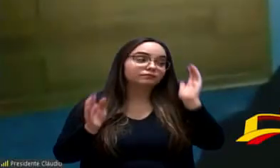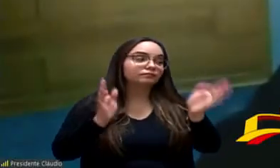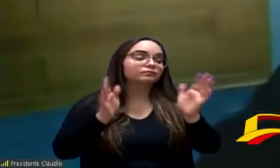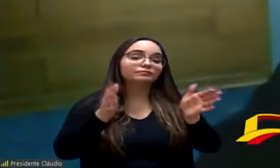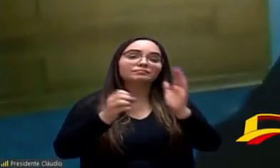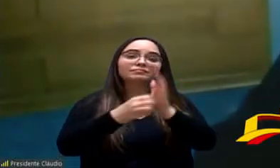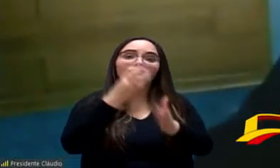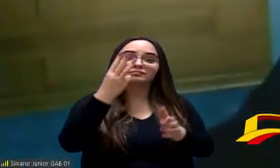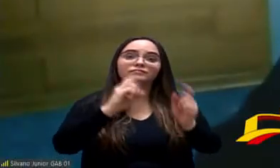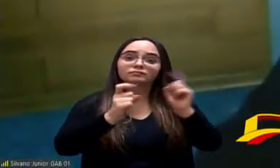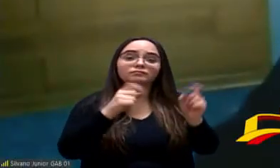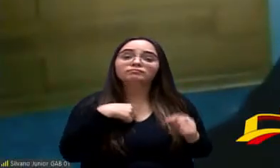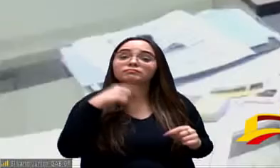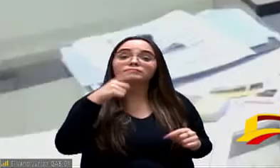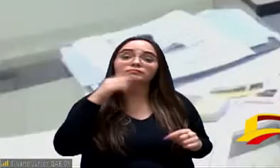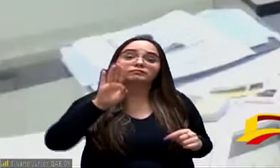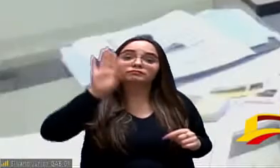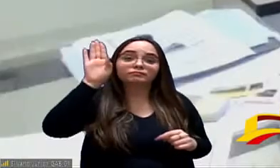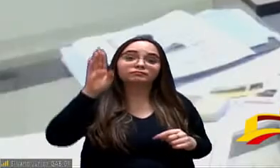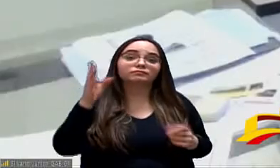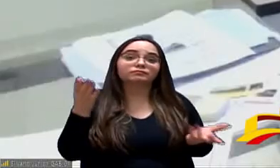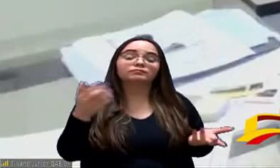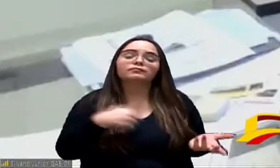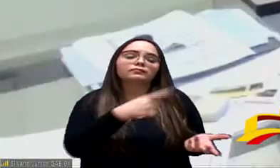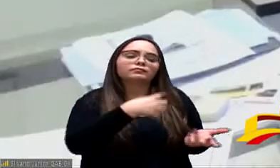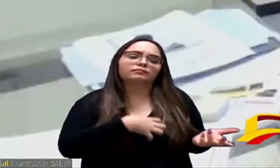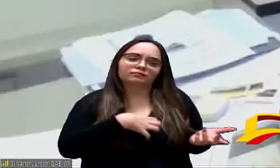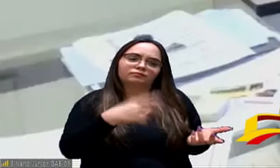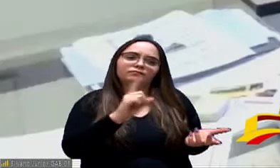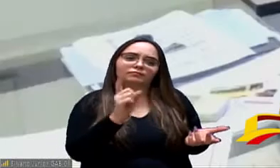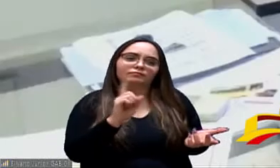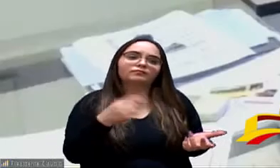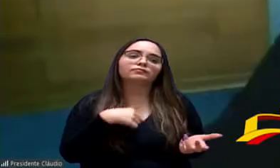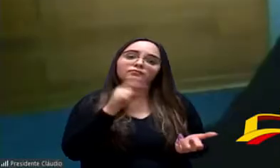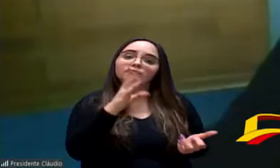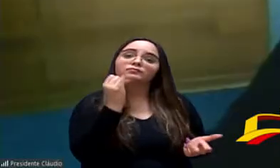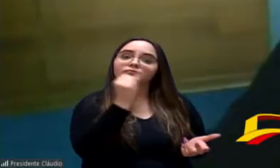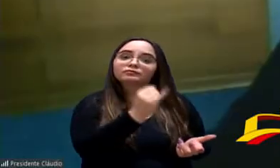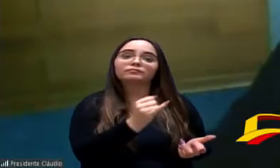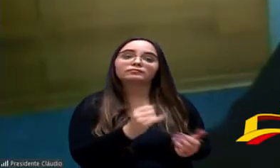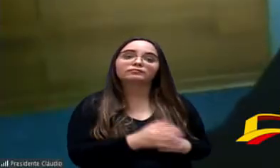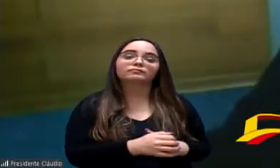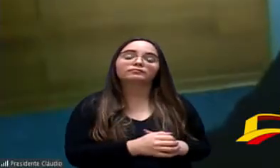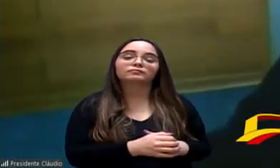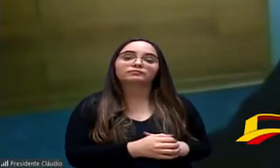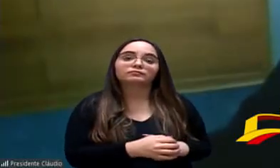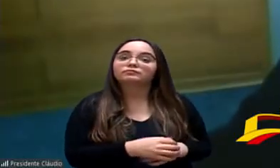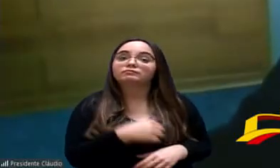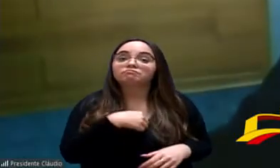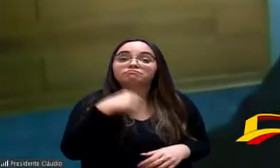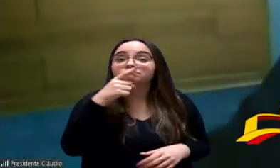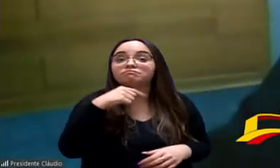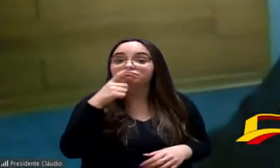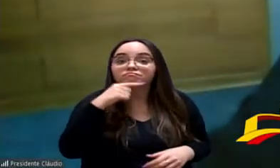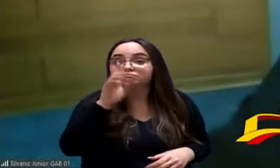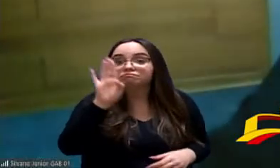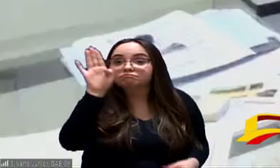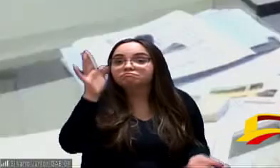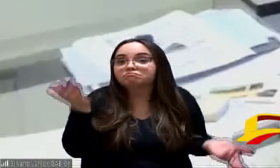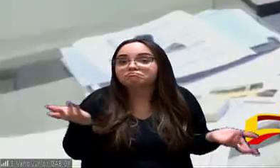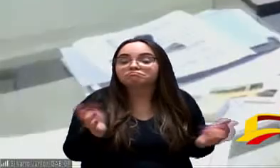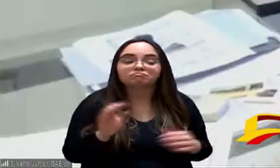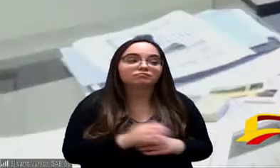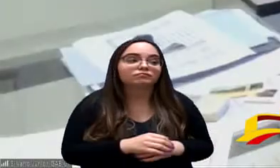isso. É por isso que eu falei antes. Não fique bravo, eu só estou falando. Lá. E Silvana tem uma recomendação para mim para tentar falar, para mudar. É só